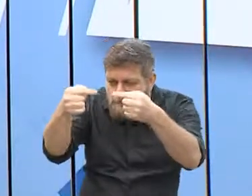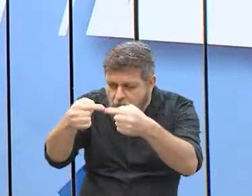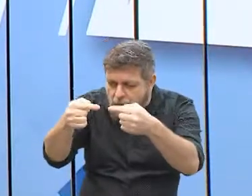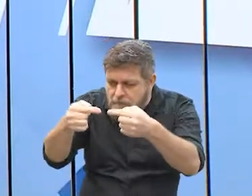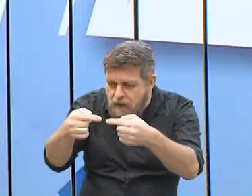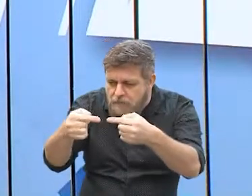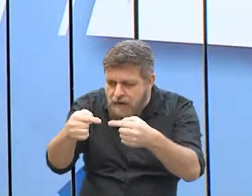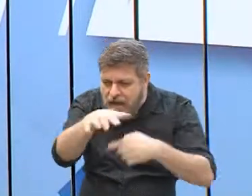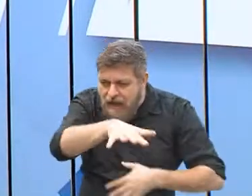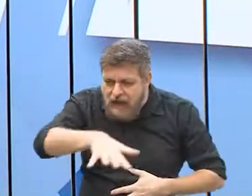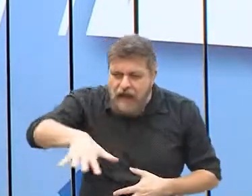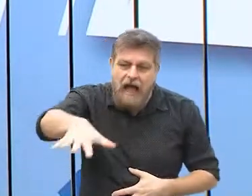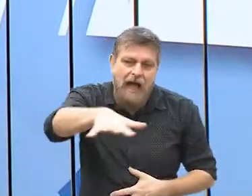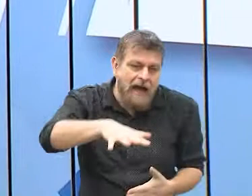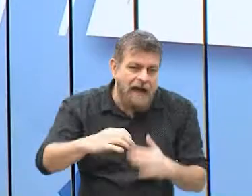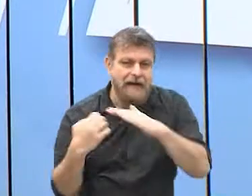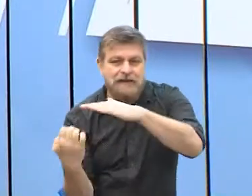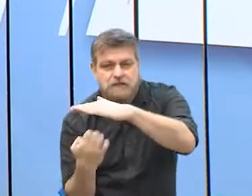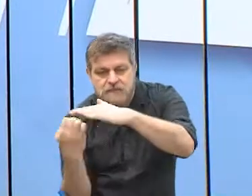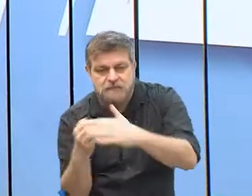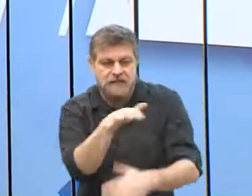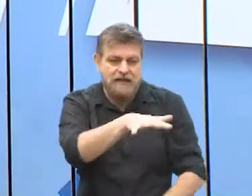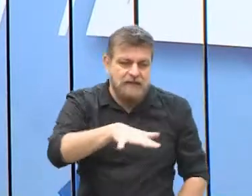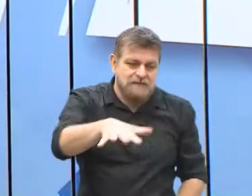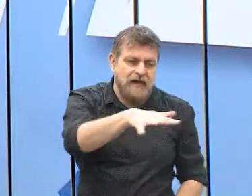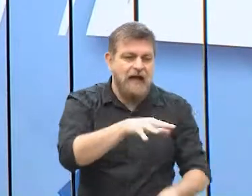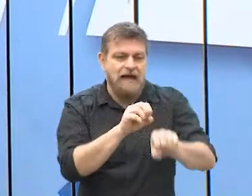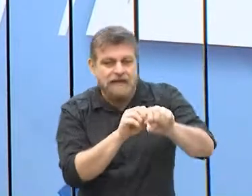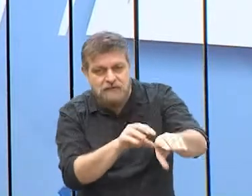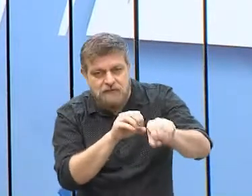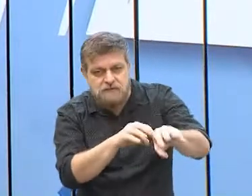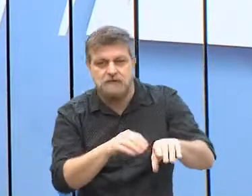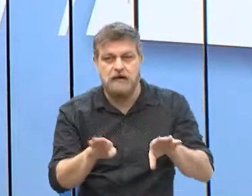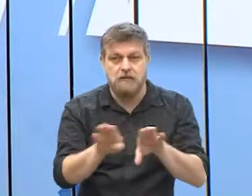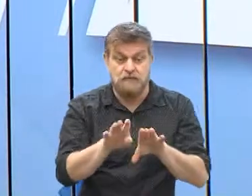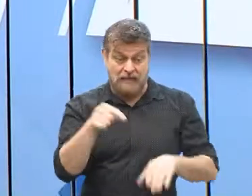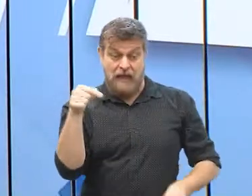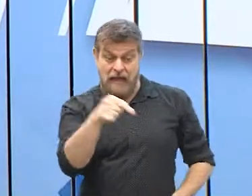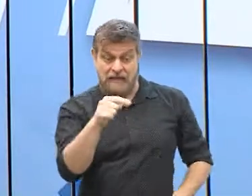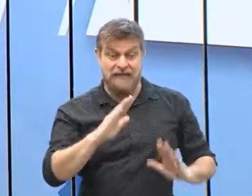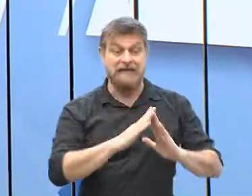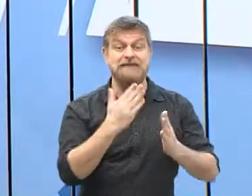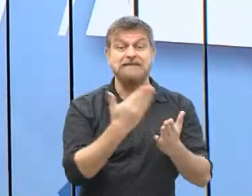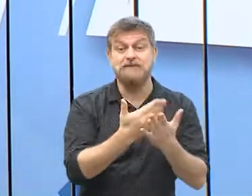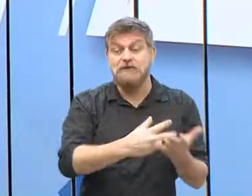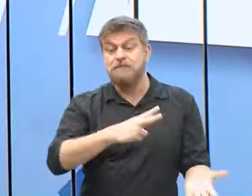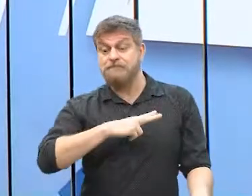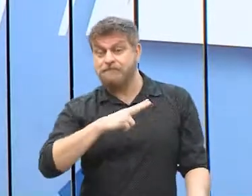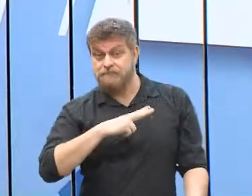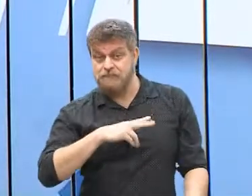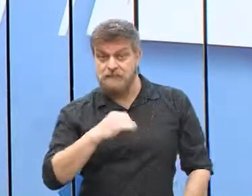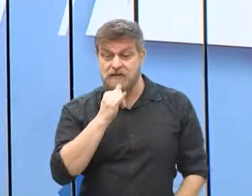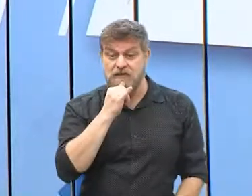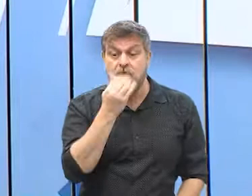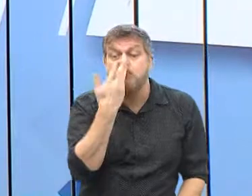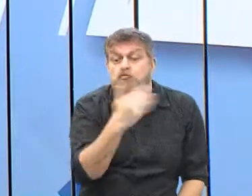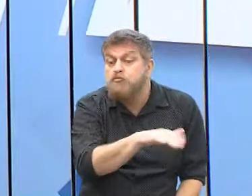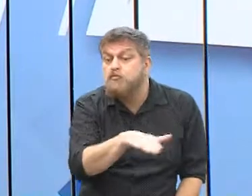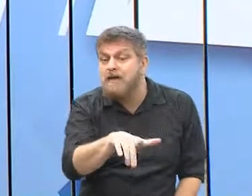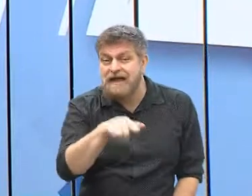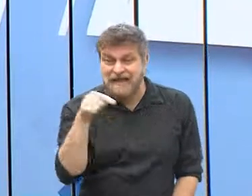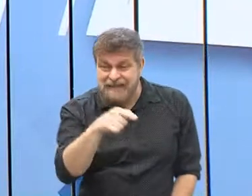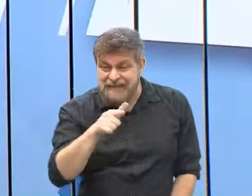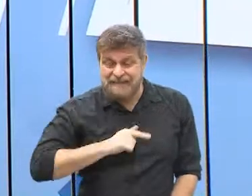cada setor. Setor empresarial, setor educacional, no educacional as escolas particulares, por exemplo, de educação infantil, que